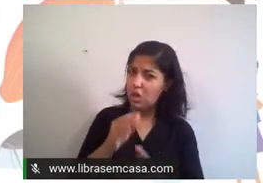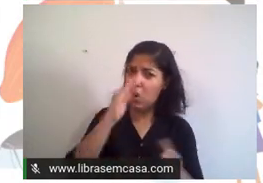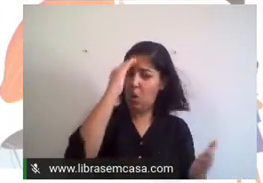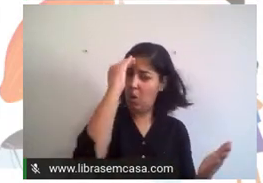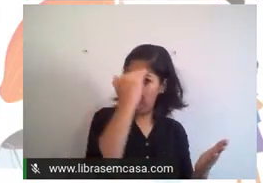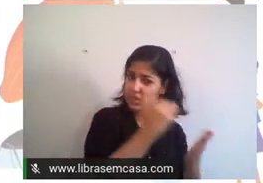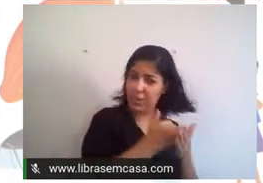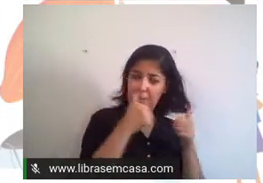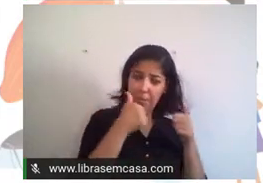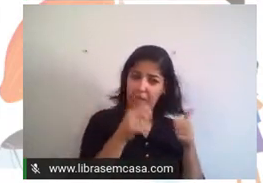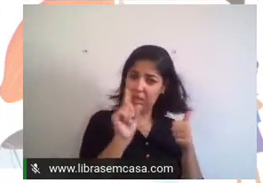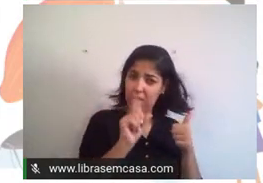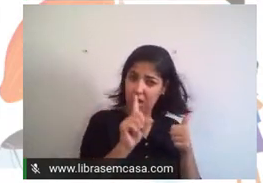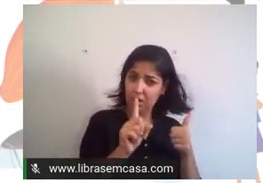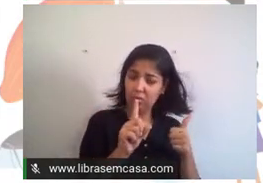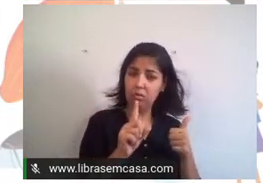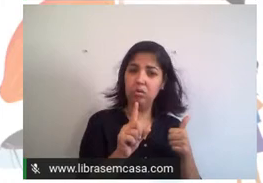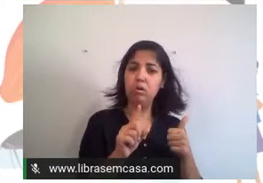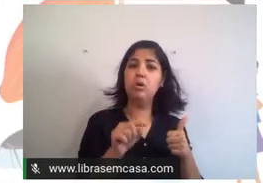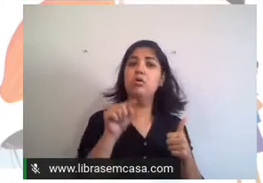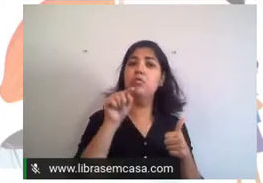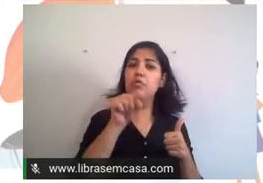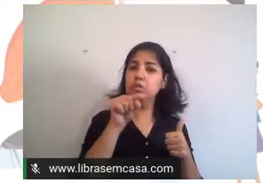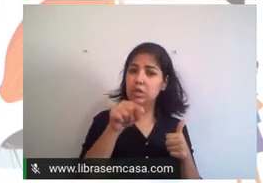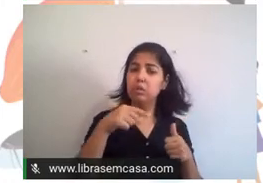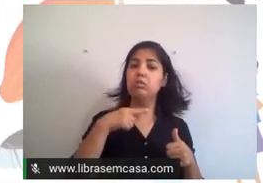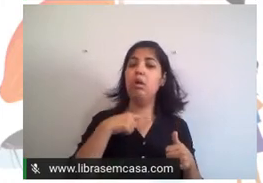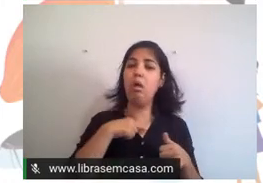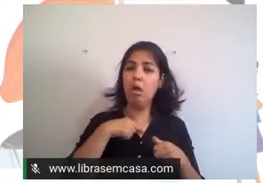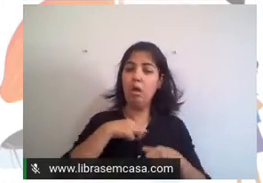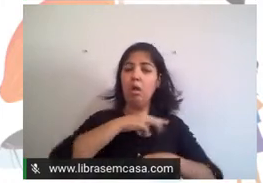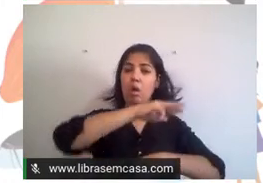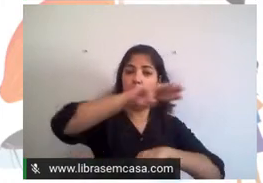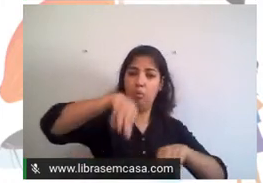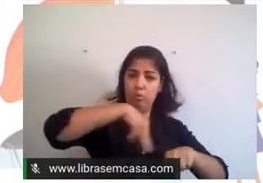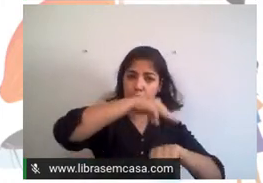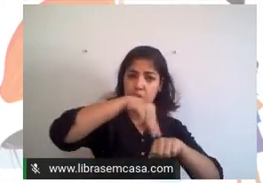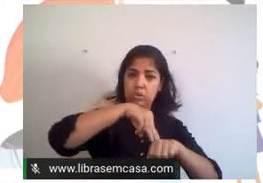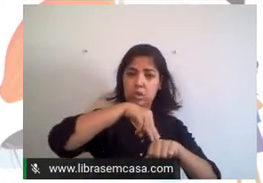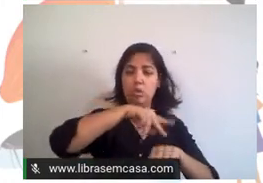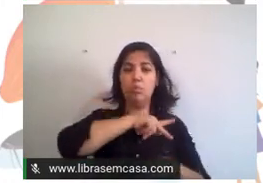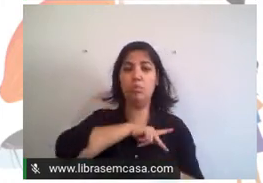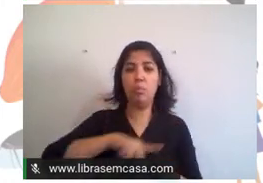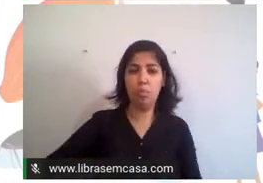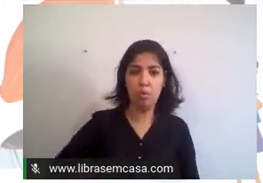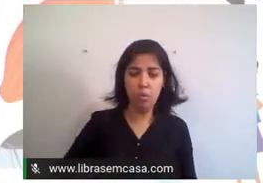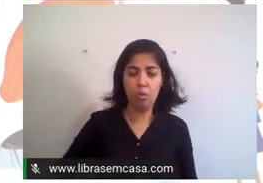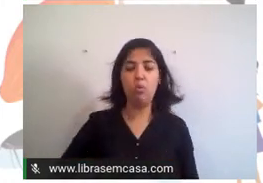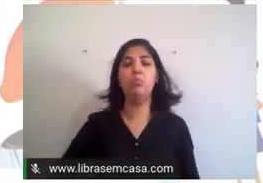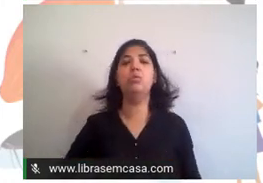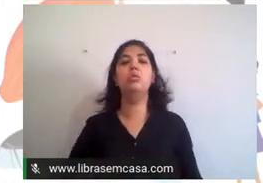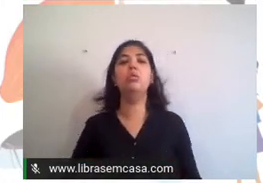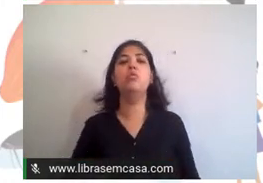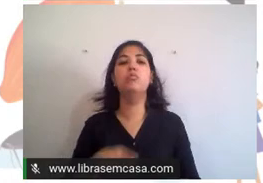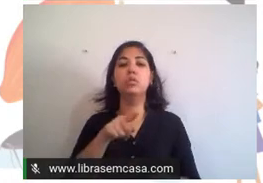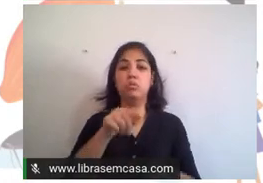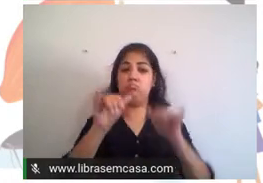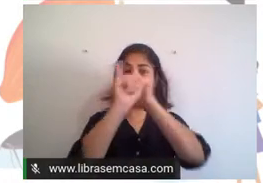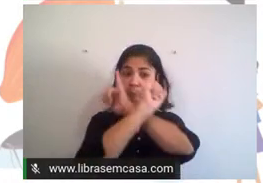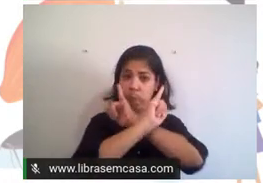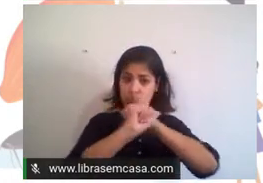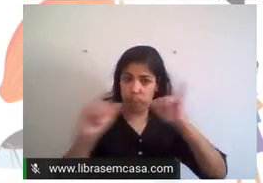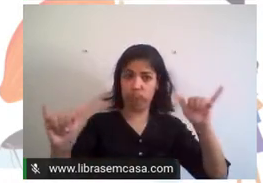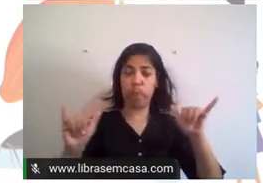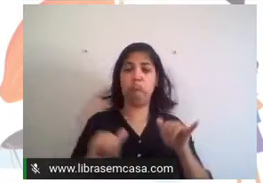pode parecer um pouco mais longo, você tem o Ministério Público para fazer essas denúncias também. O Ministério Público precisa atuar,